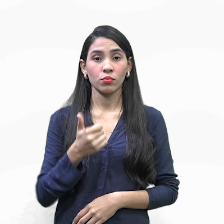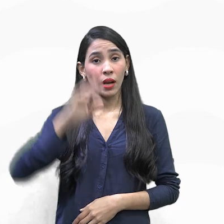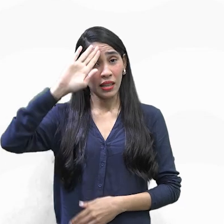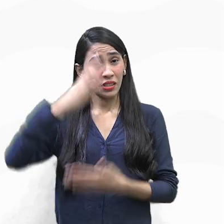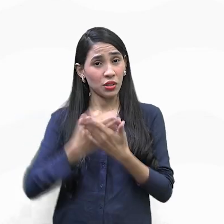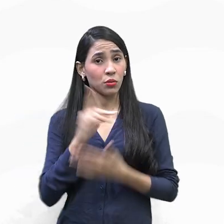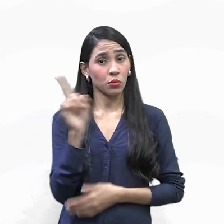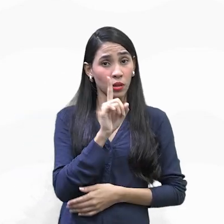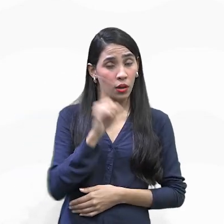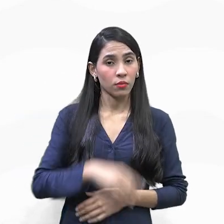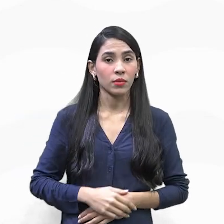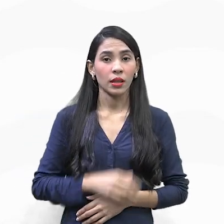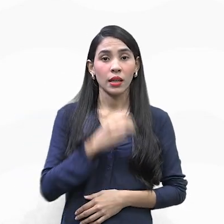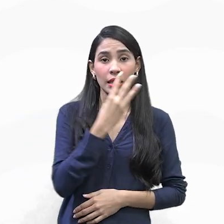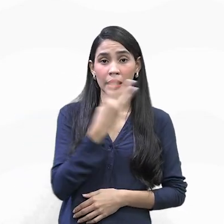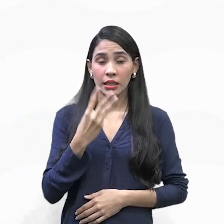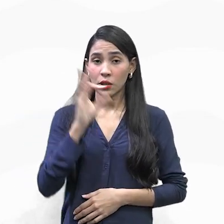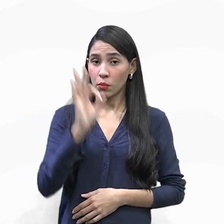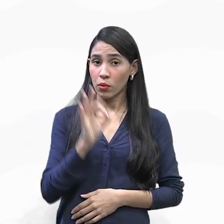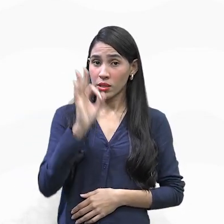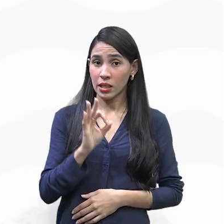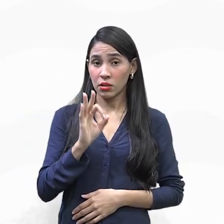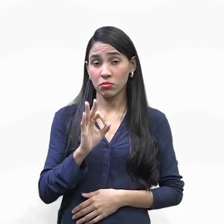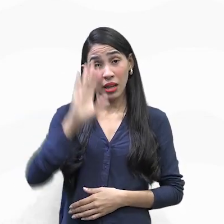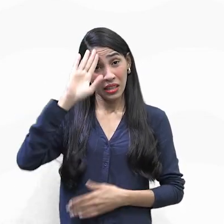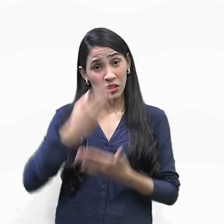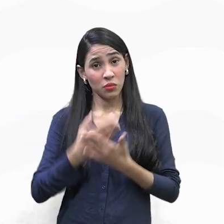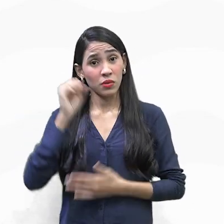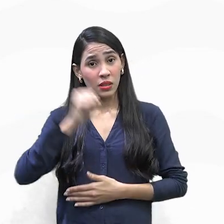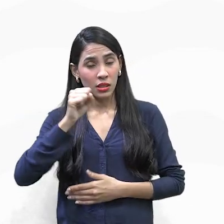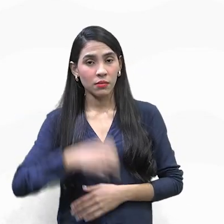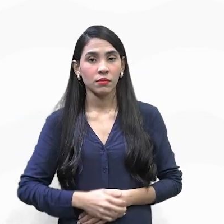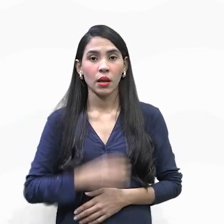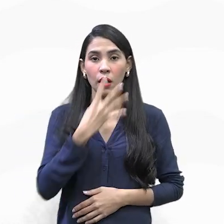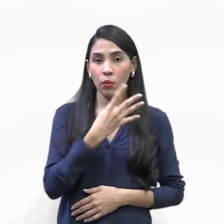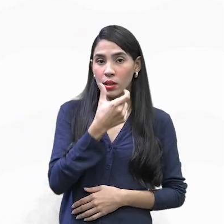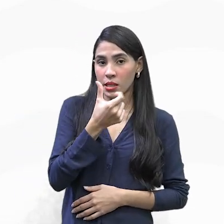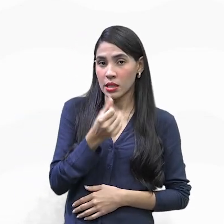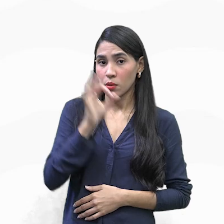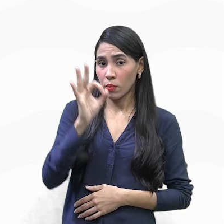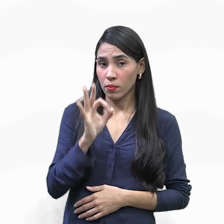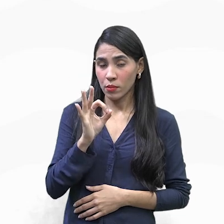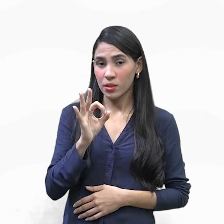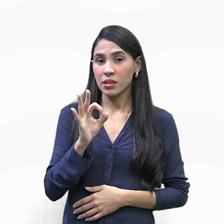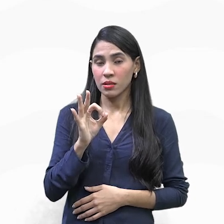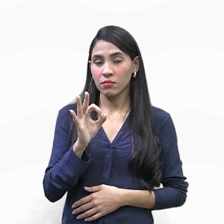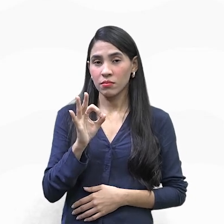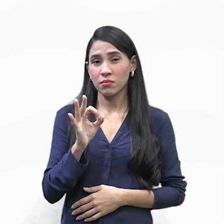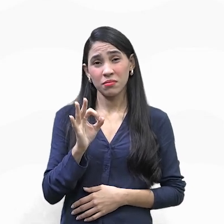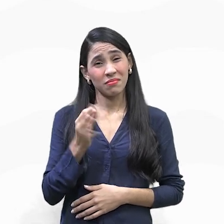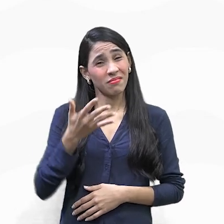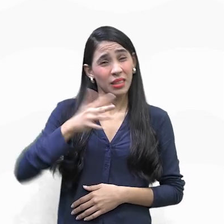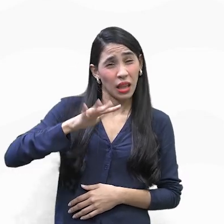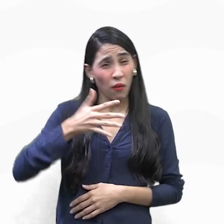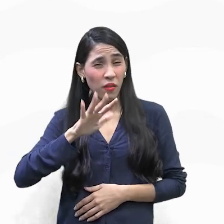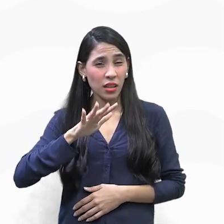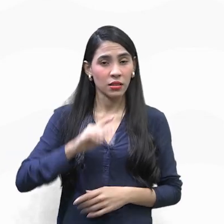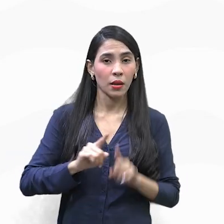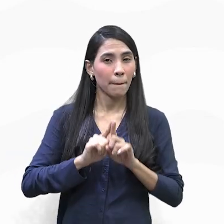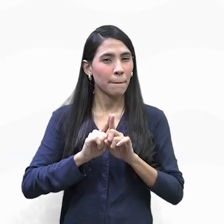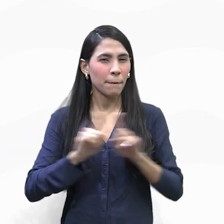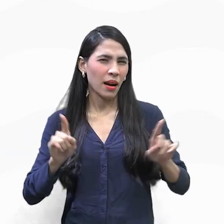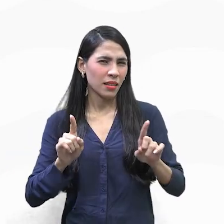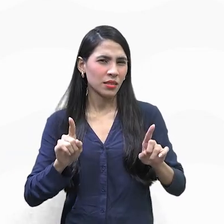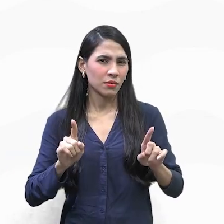não, 33% acreditam que sim e 46% acreditam que talvez. Mas isso